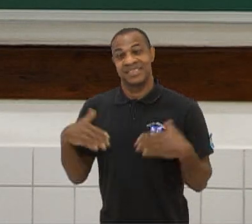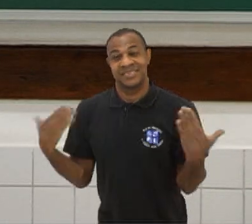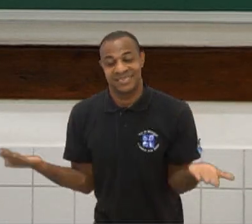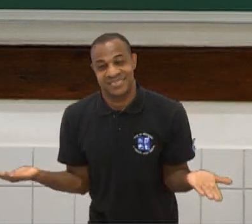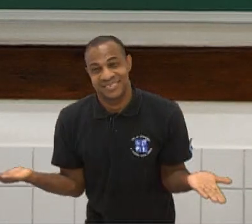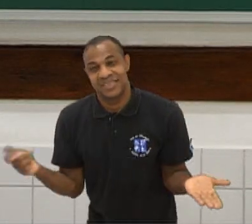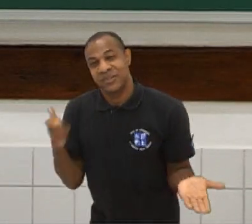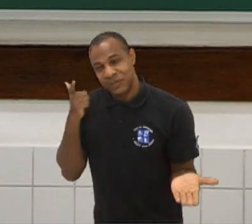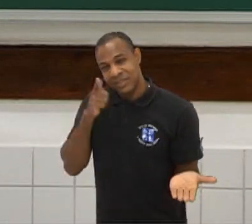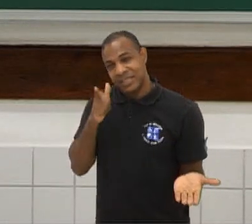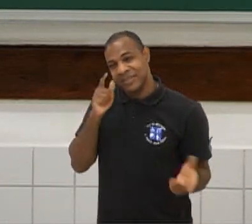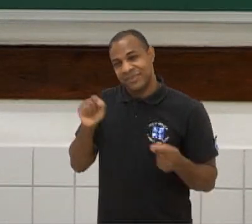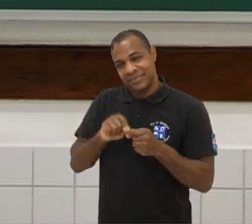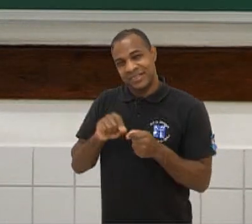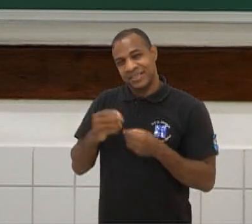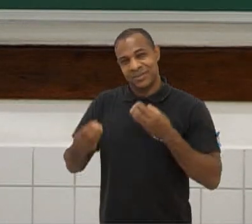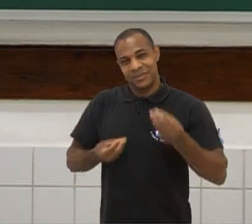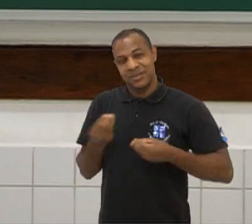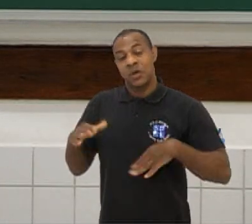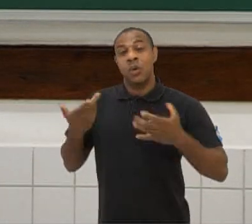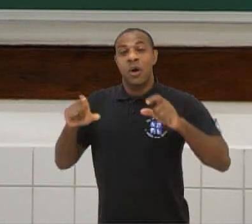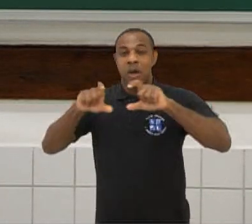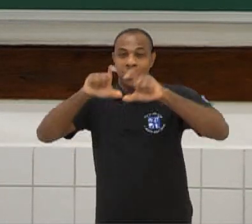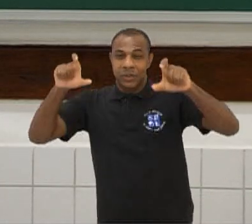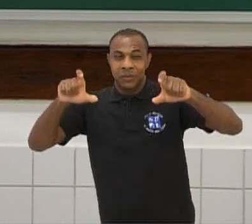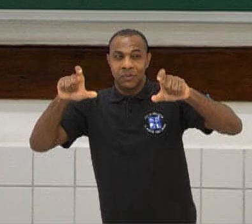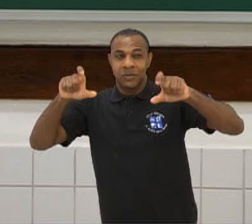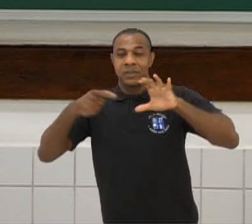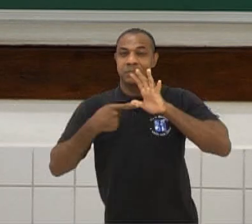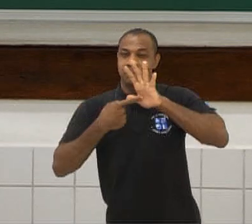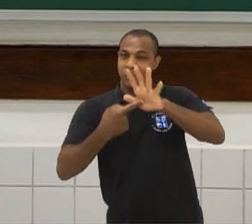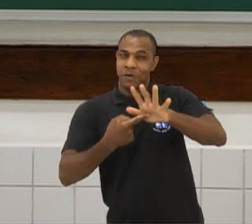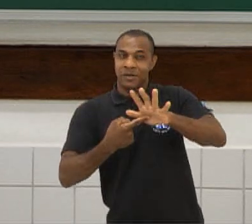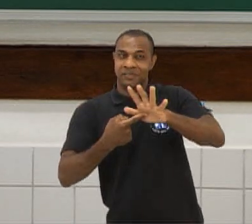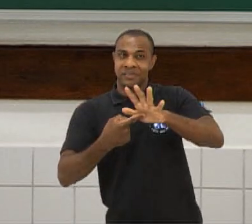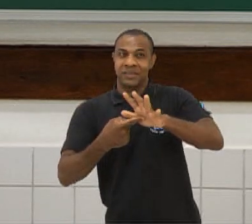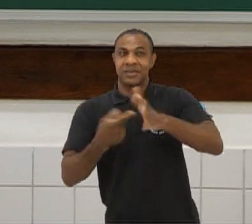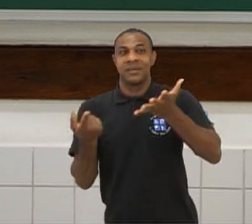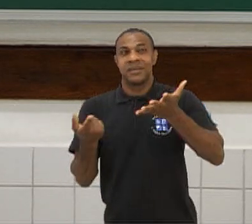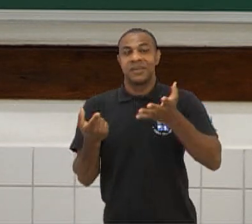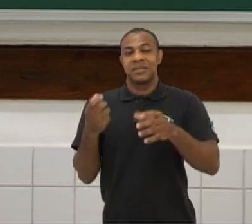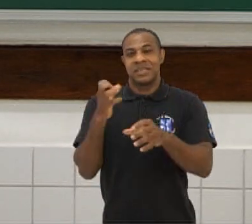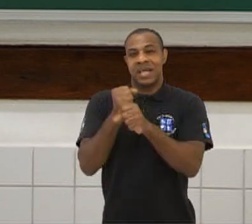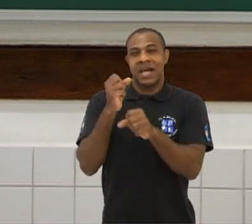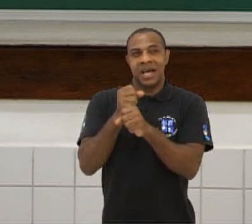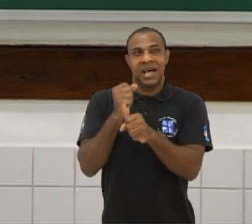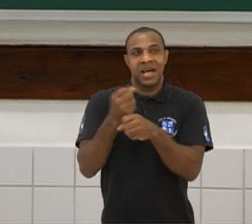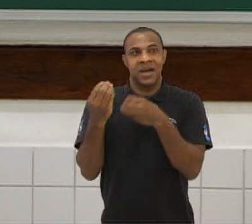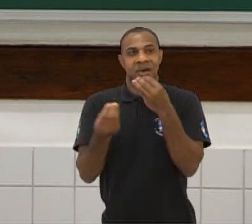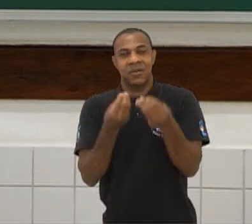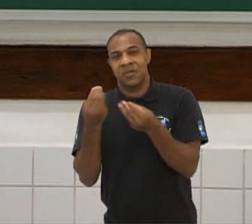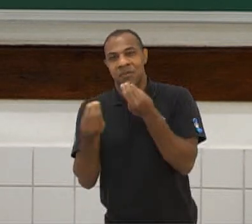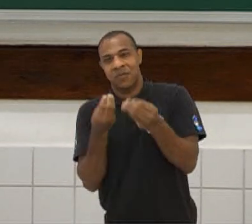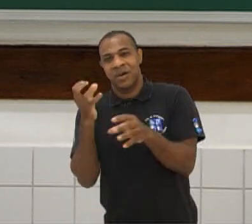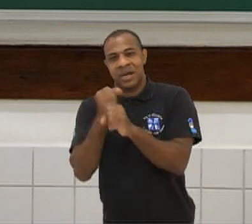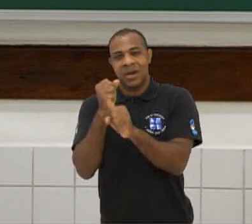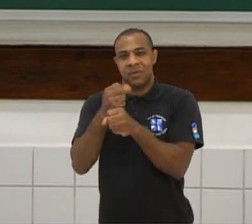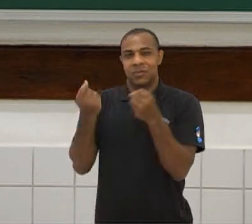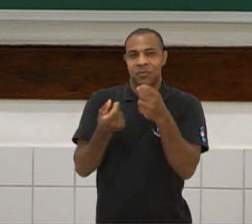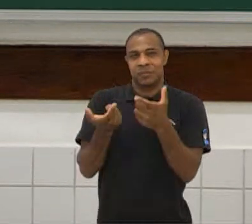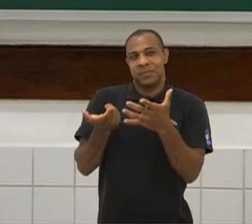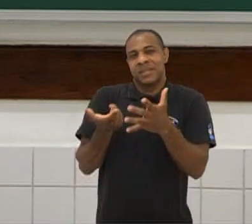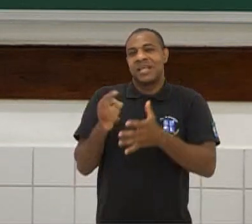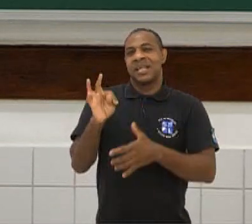E aí, conseguiram resolver? Qual é a equação que representa a situação lá da conta bancária das tarifas? Existem essas tarifas,